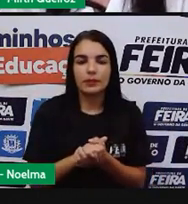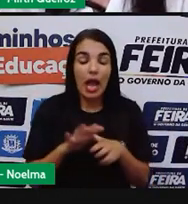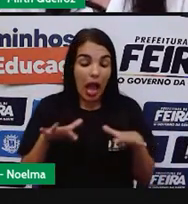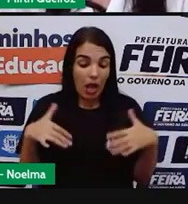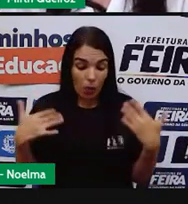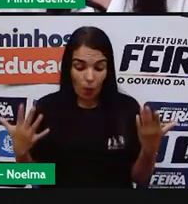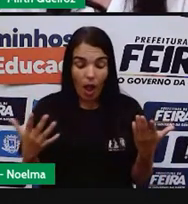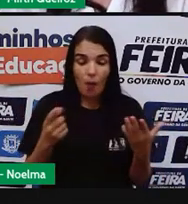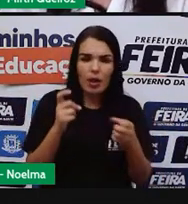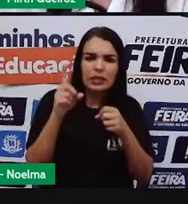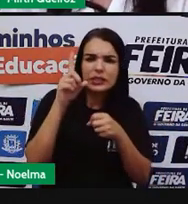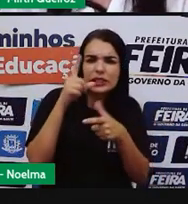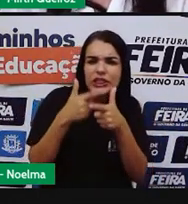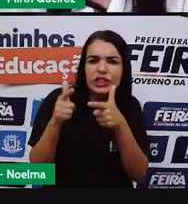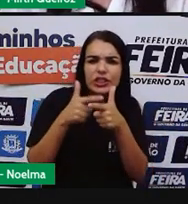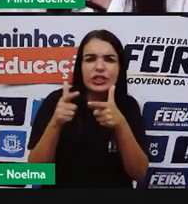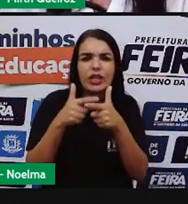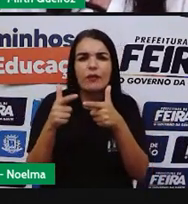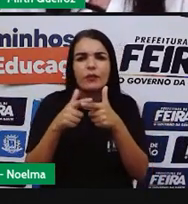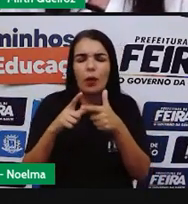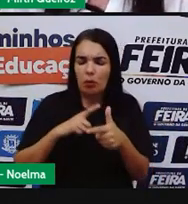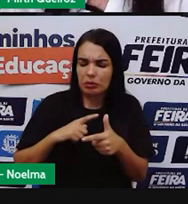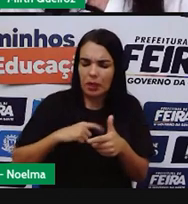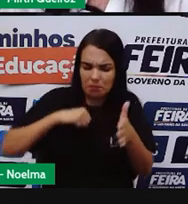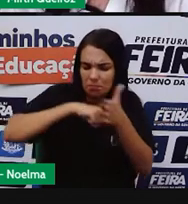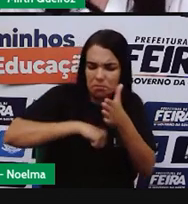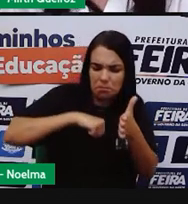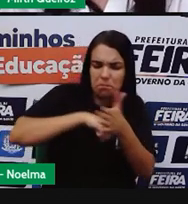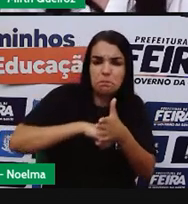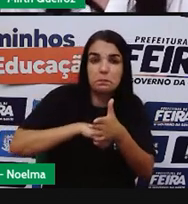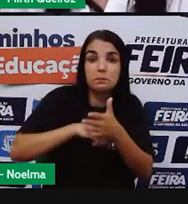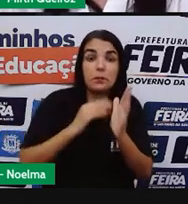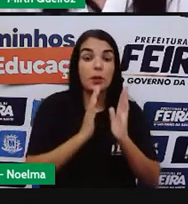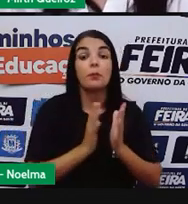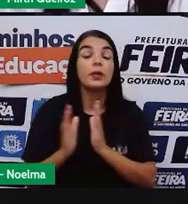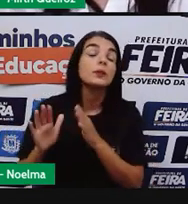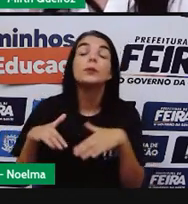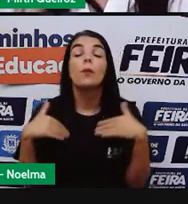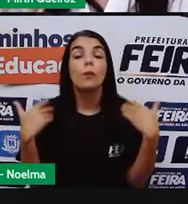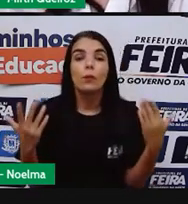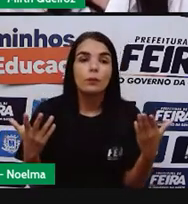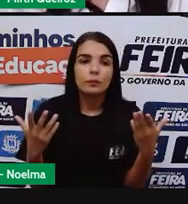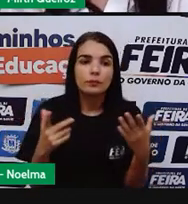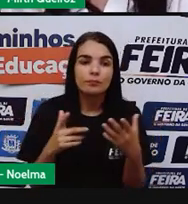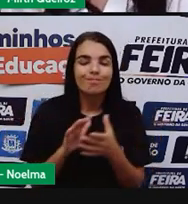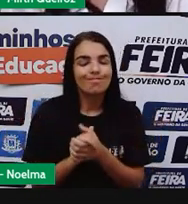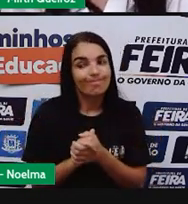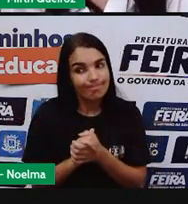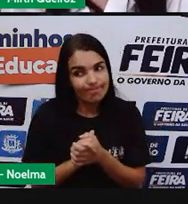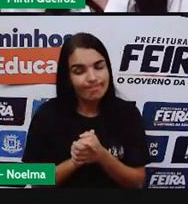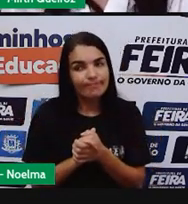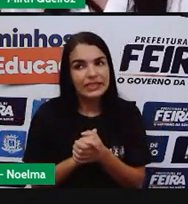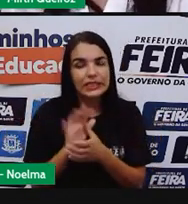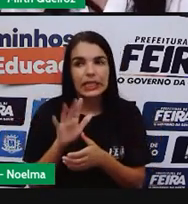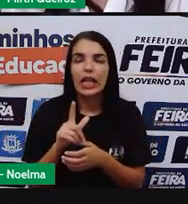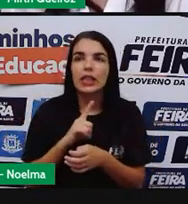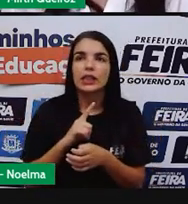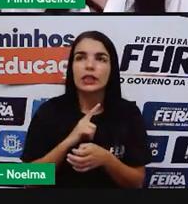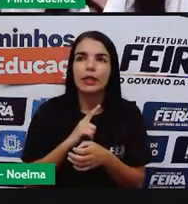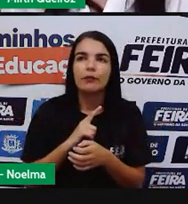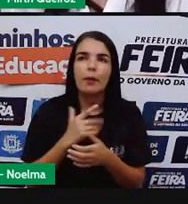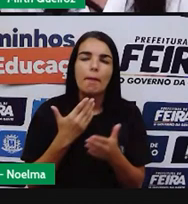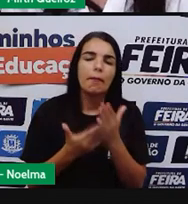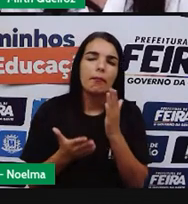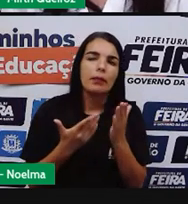Que desafios enfrentamos durante esse período? Enfrentamos muitos desafios. Enfrentamos perdas, perdas de